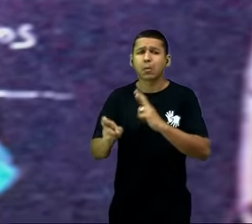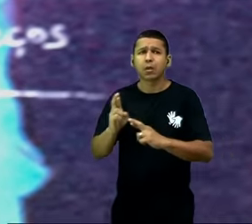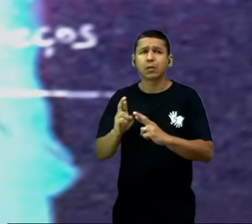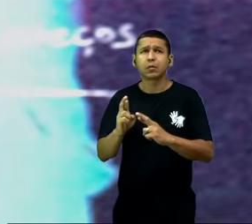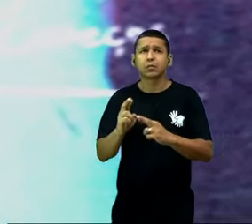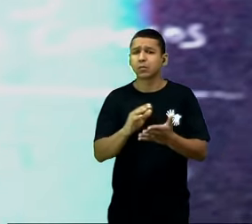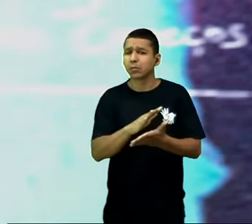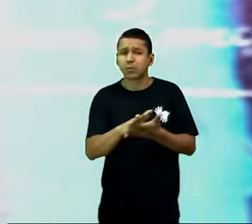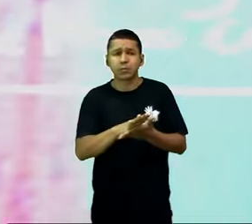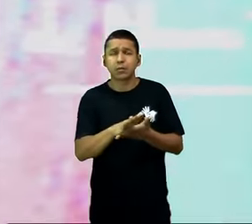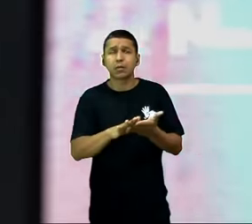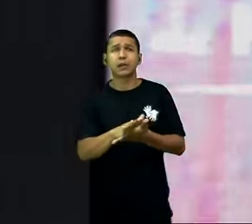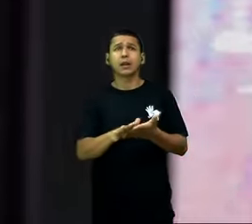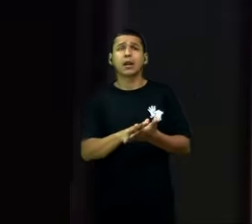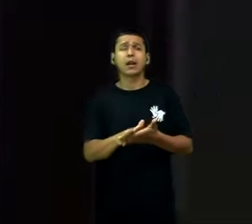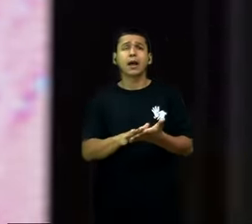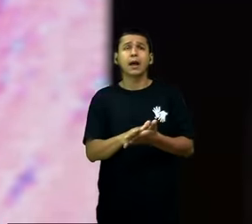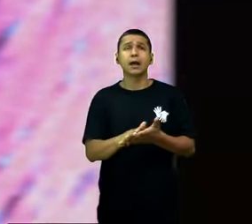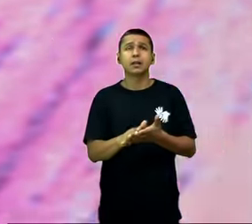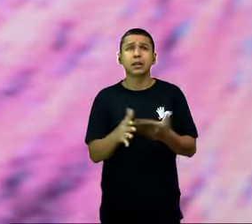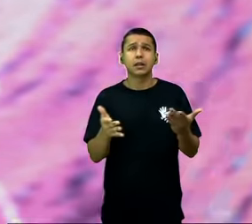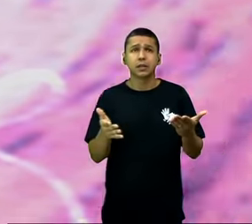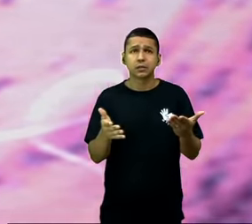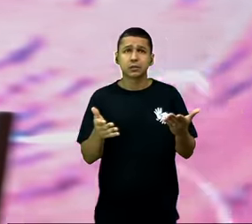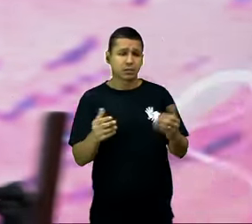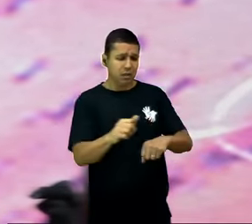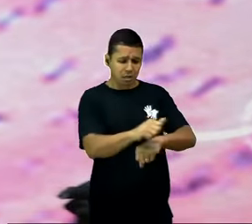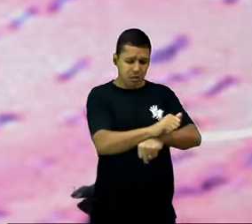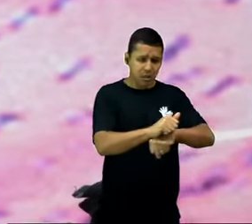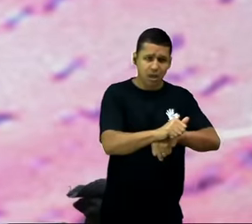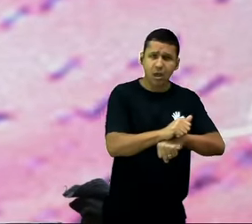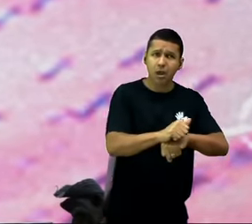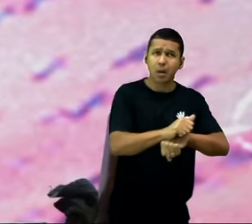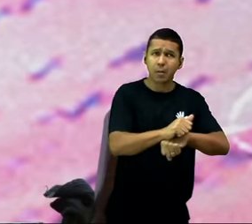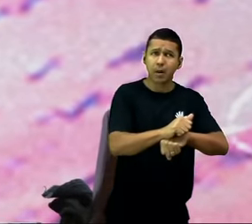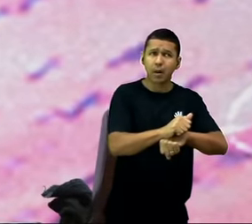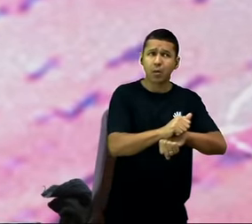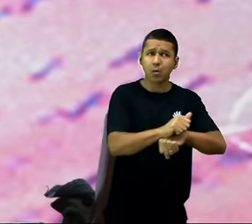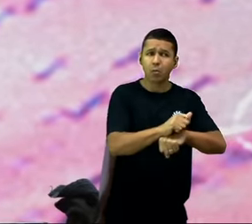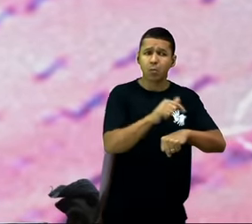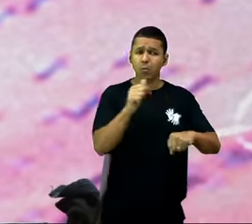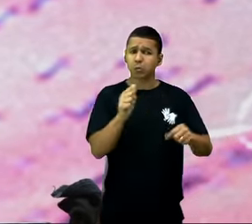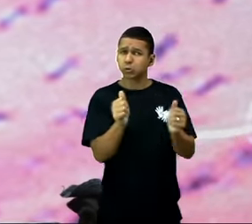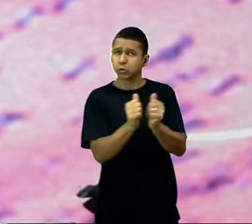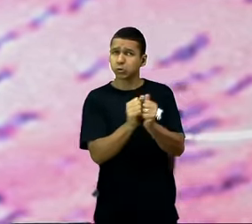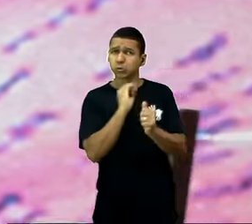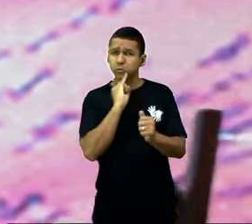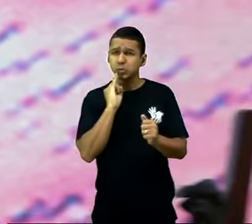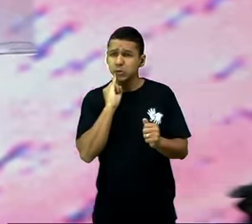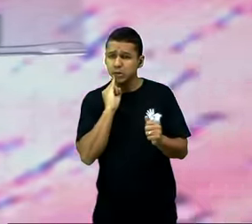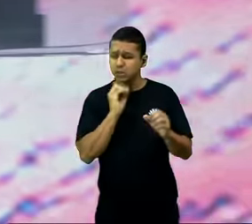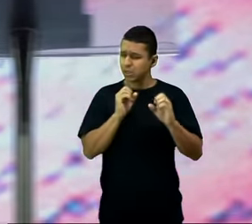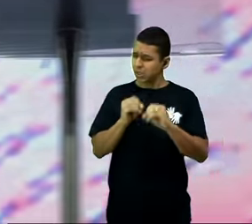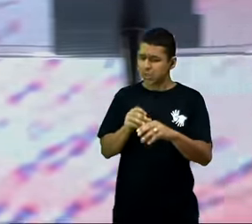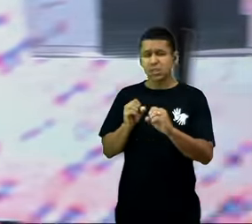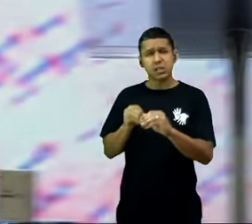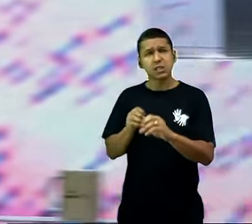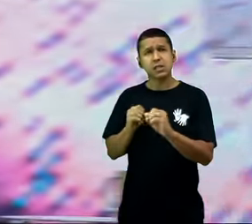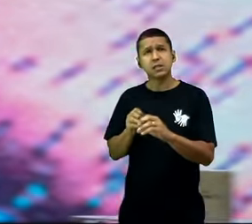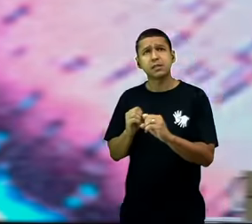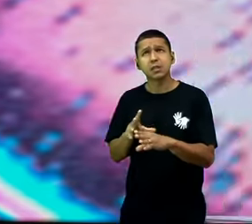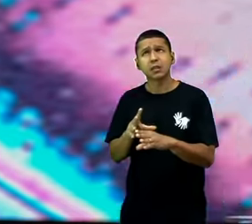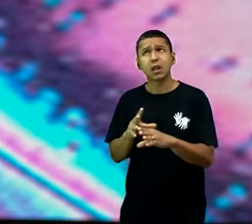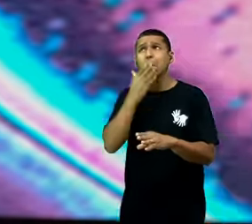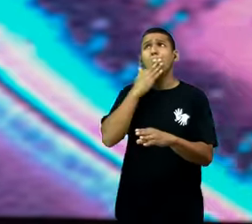Não tem uma menção desse homem que é o pai da fé com seu filho, ensinando sobre o pacto, aquilo que Deus tinha falado com